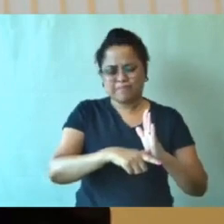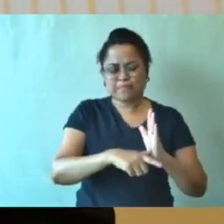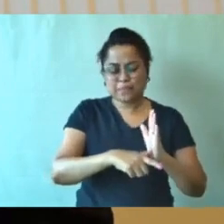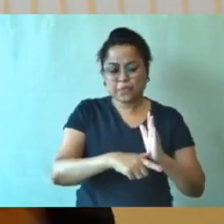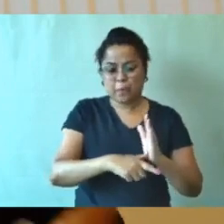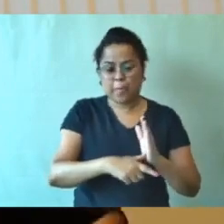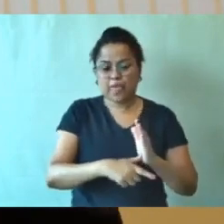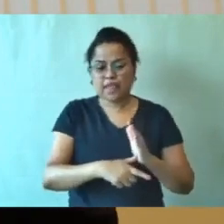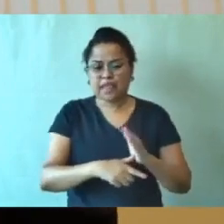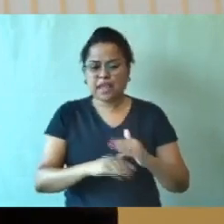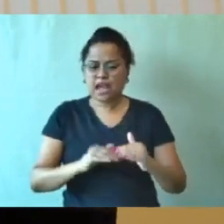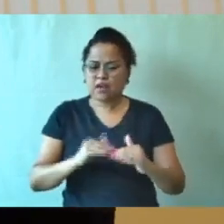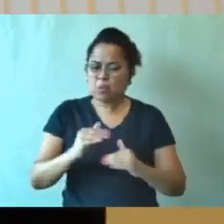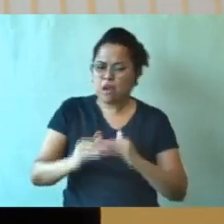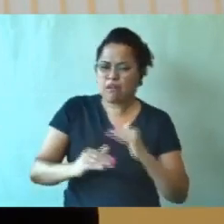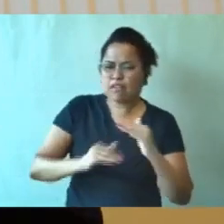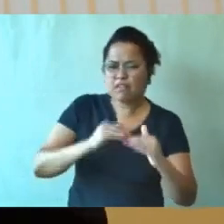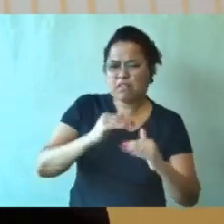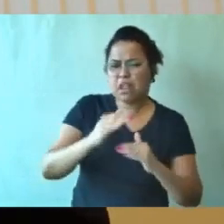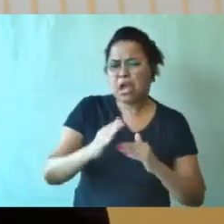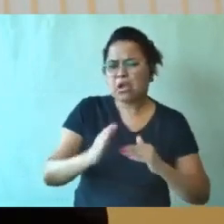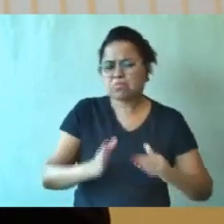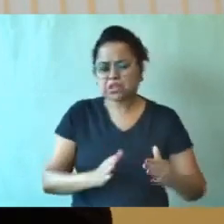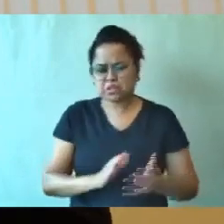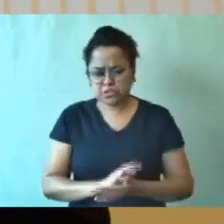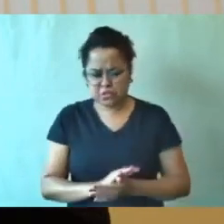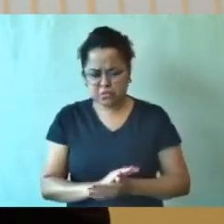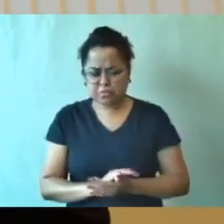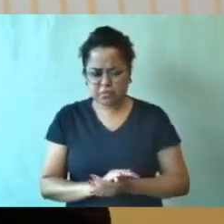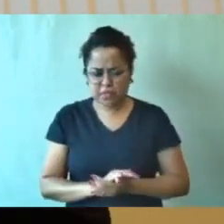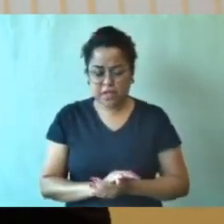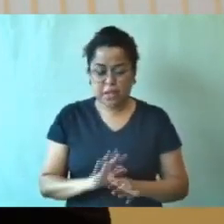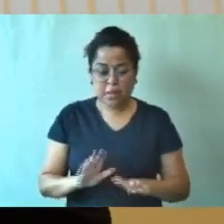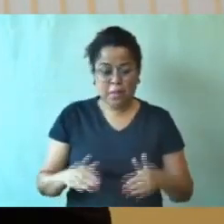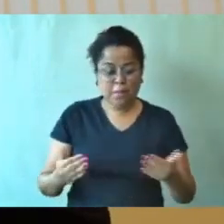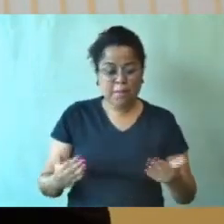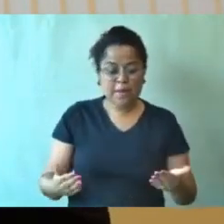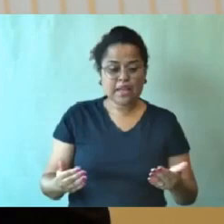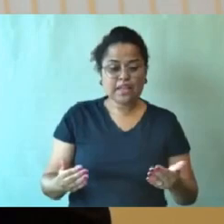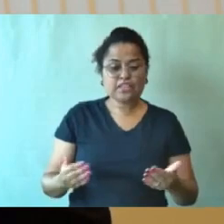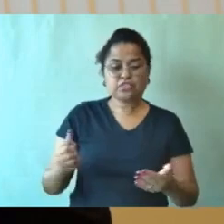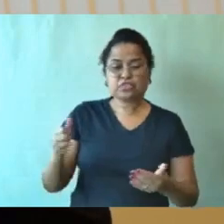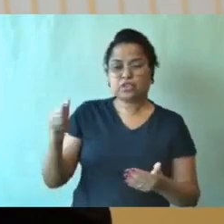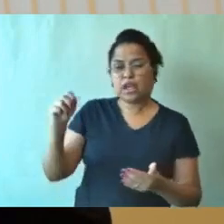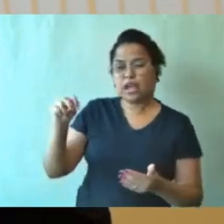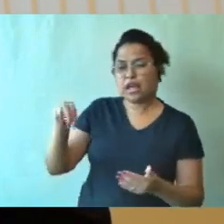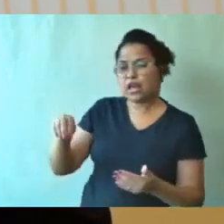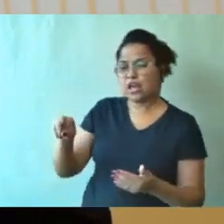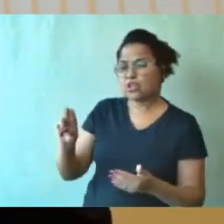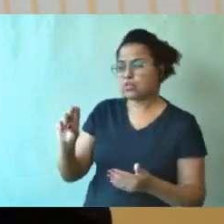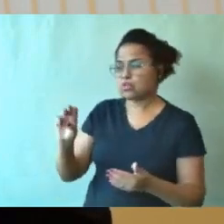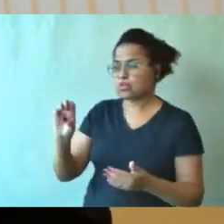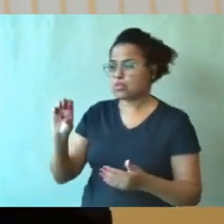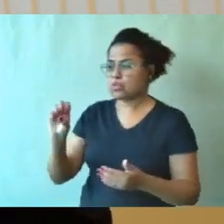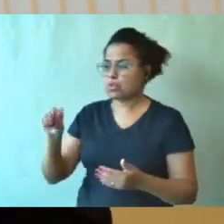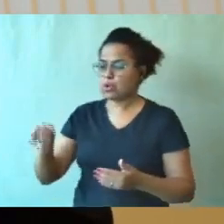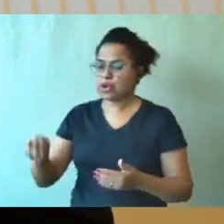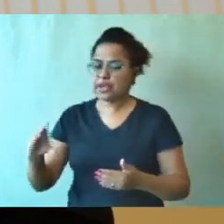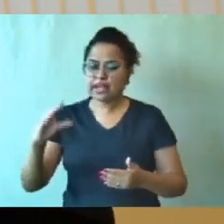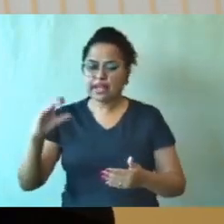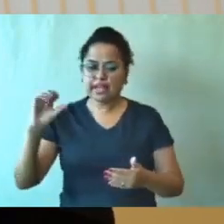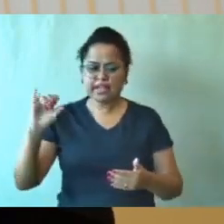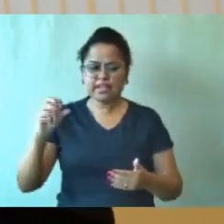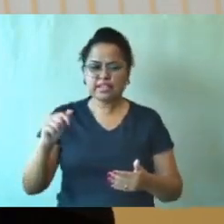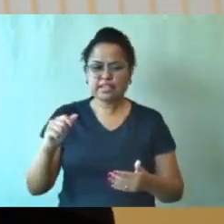trâmite por aonde que andou, mas essa questão de anuência prévia, às vezes demora muito mesmo no poder público, viu,